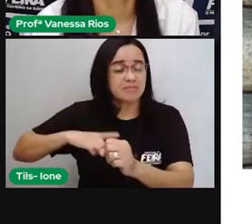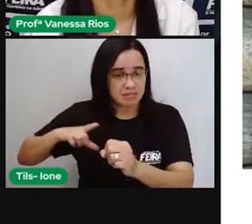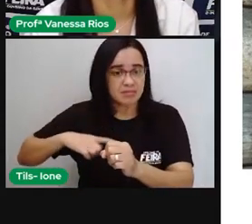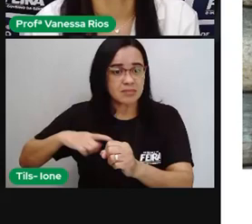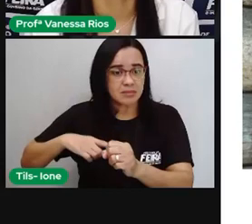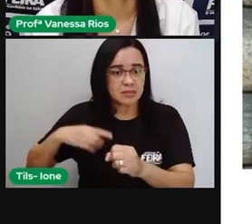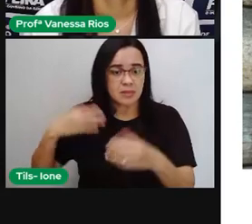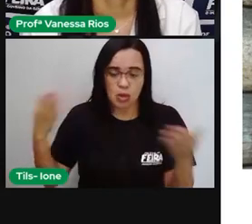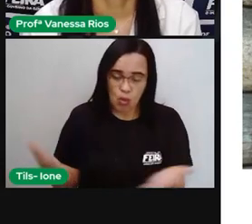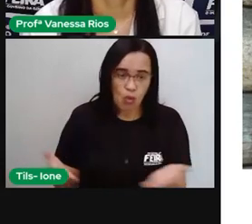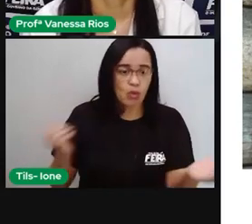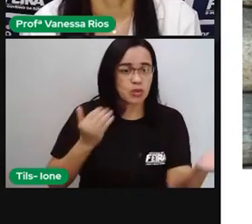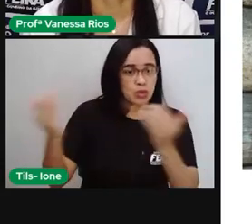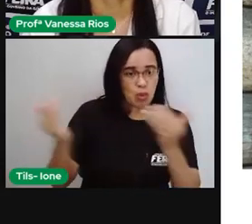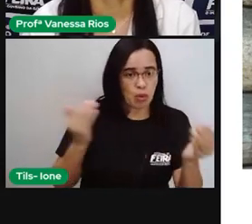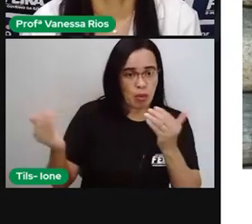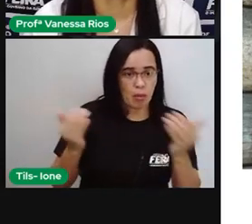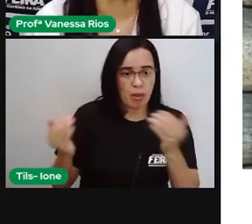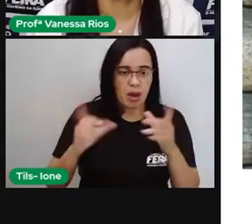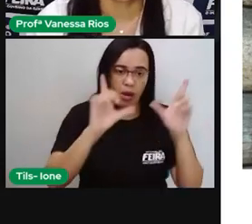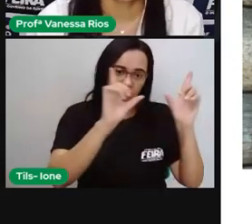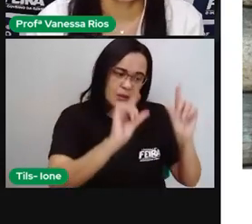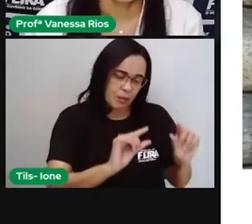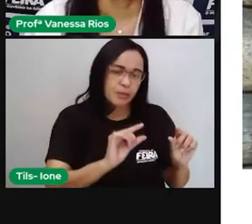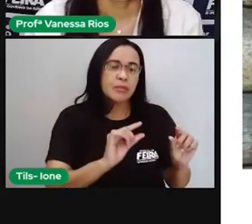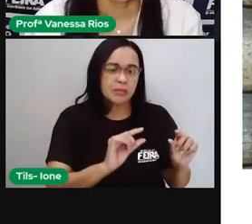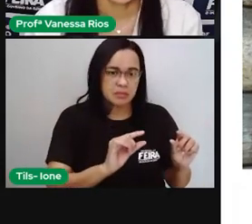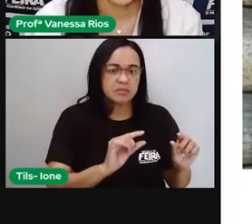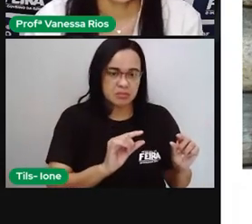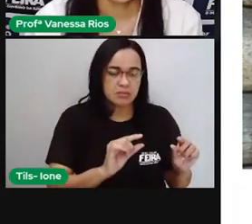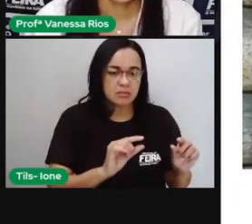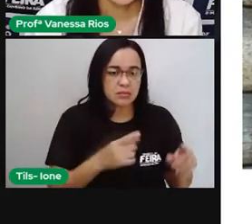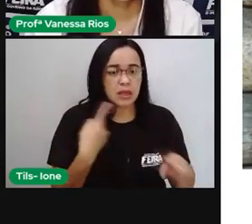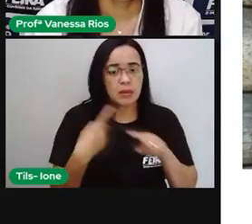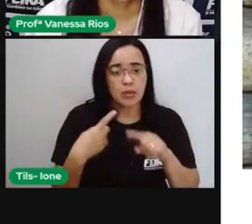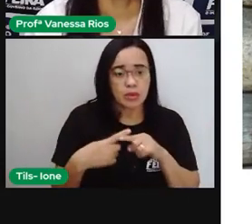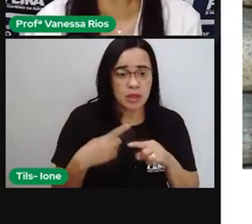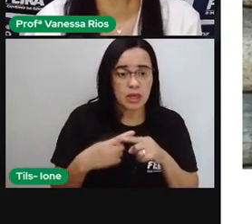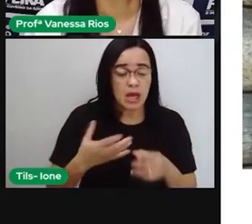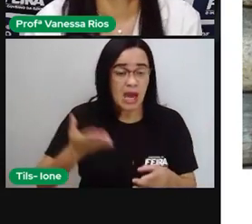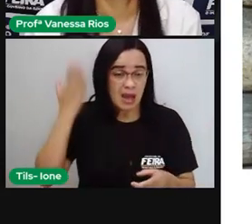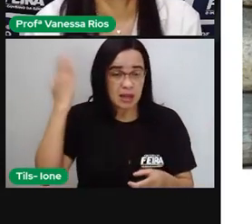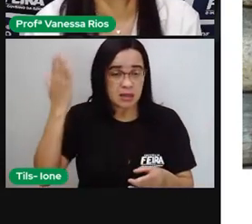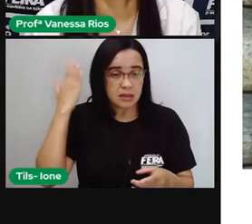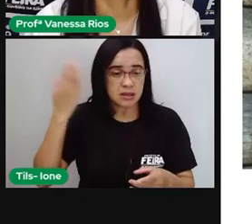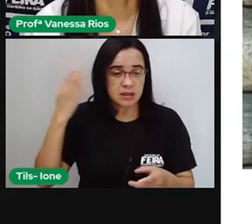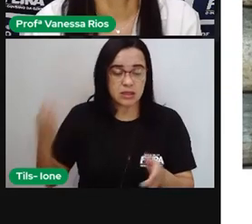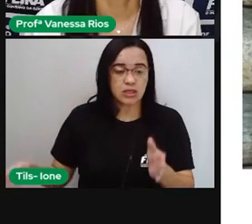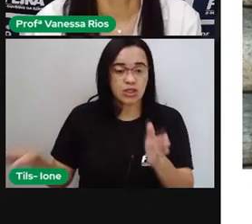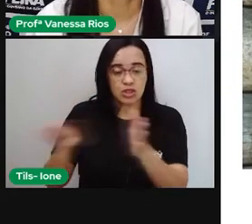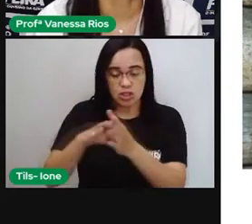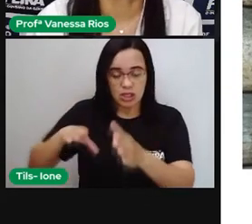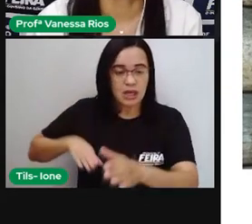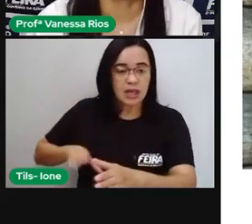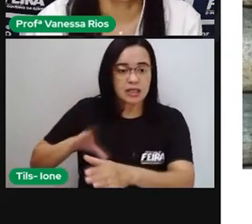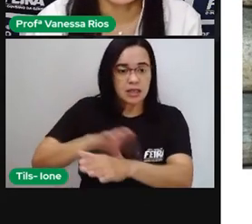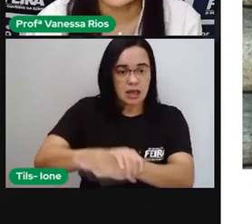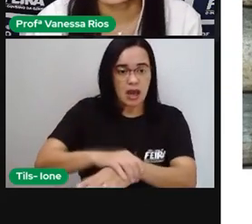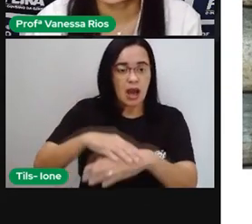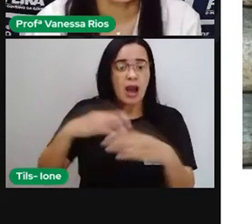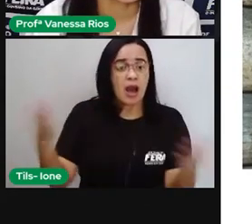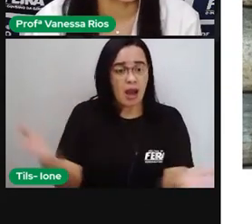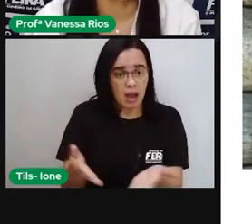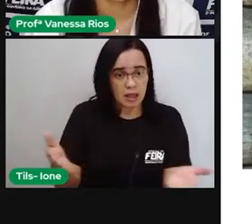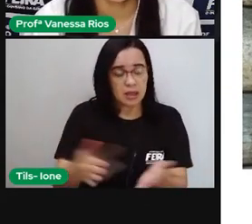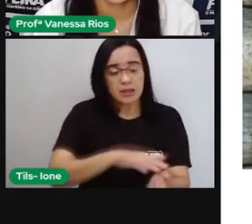no nosso país. Então, durante esse tempo aí da chegada dos portugueses até hoje, muitos indígenas aí